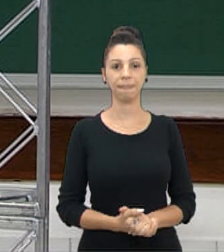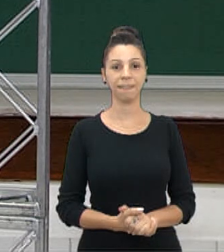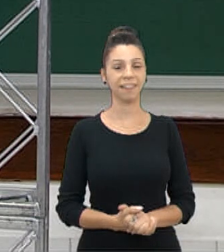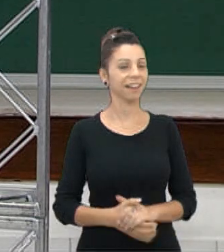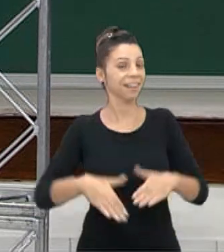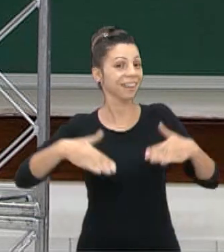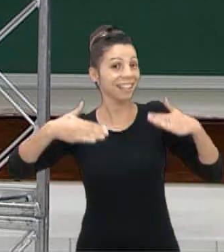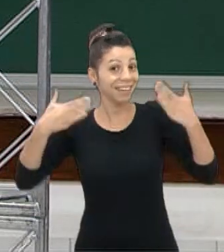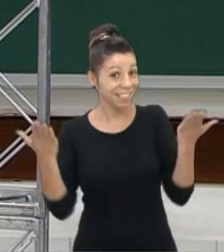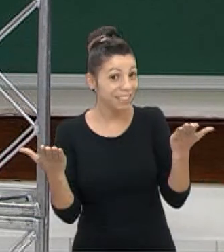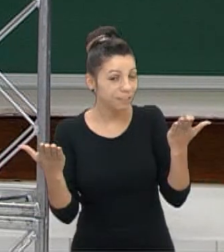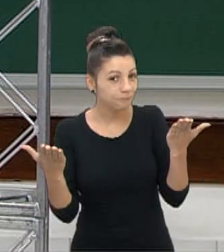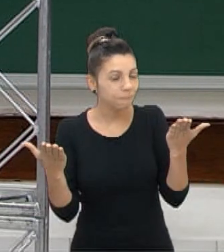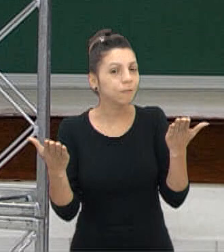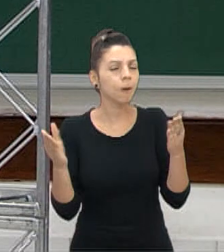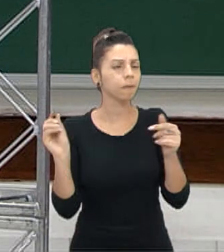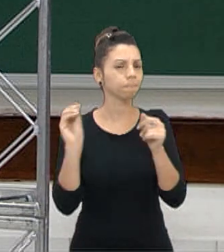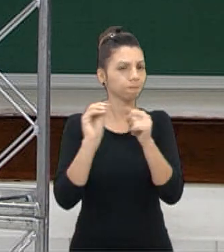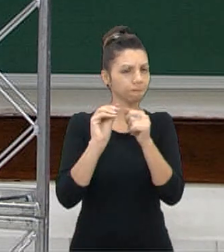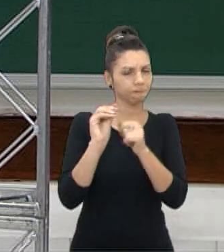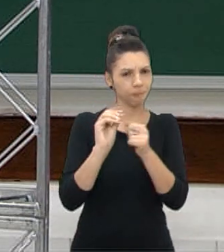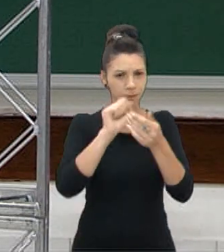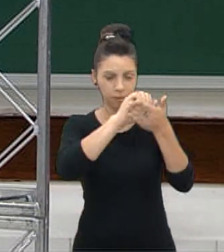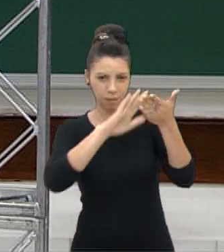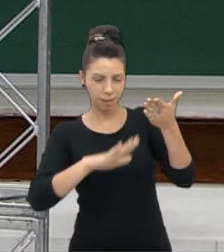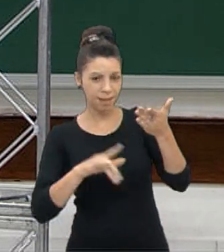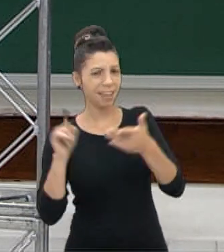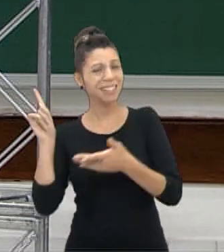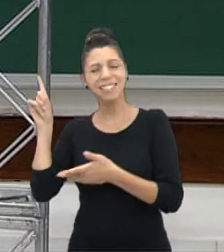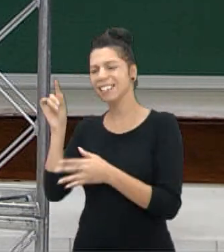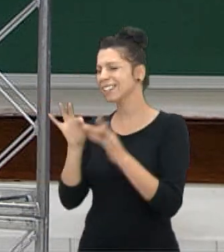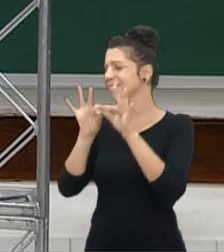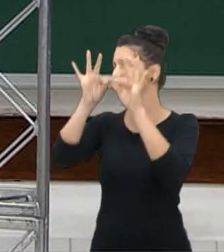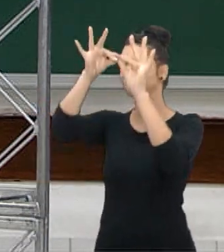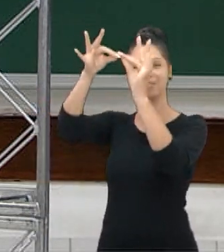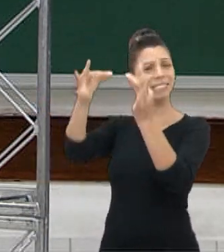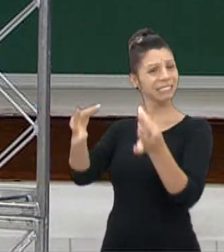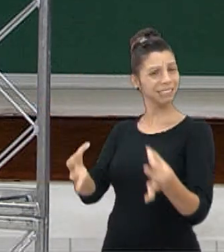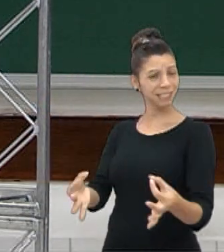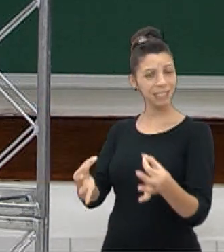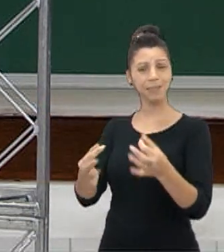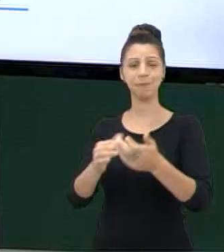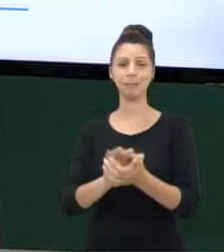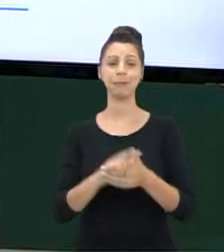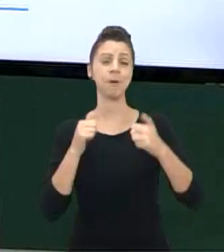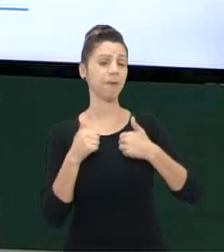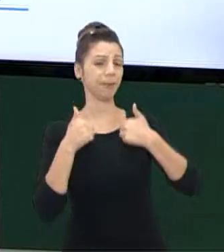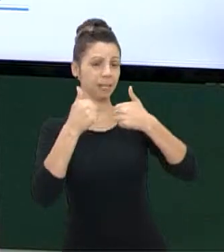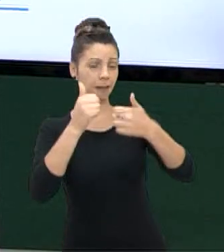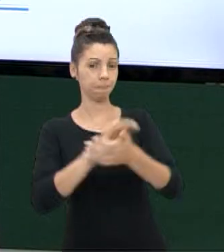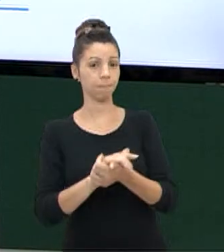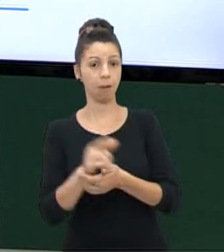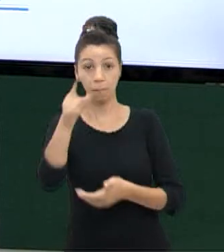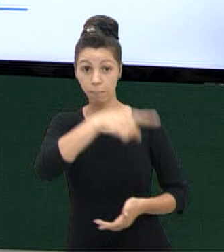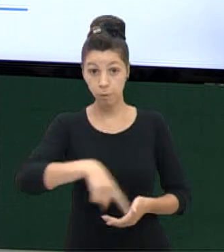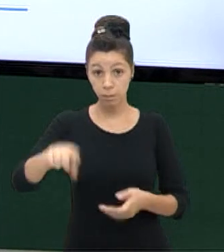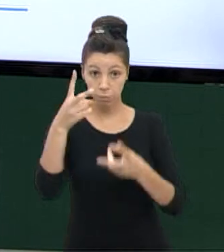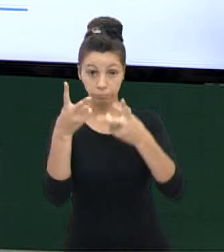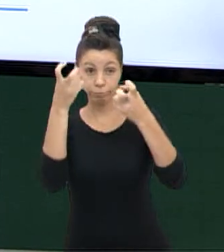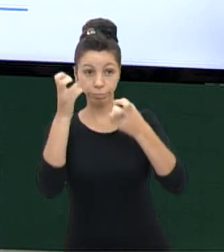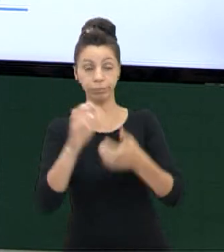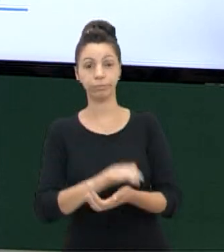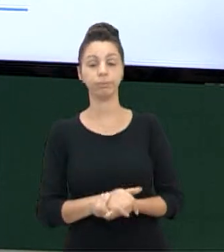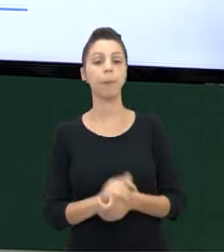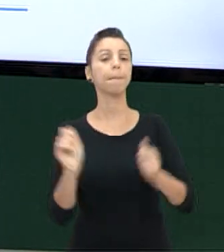E aí, gente? Fez o exercício? Isso é muito simples, né? Muito bem. Então, como vocês observaram,